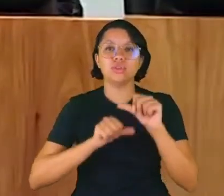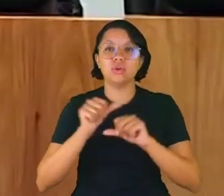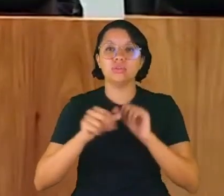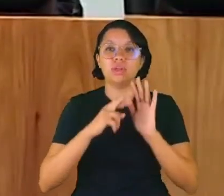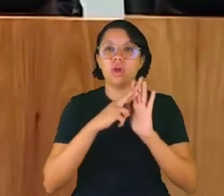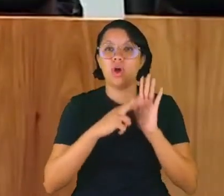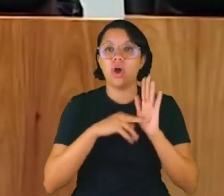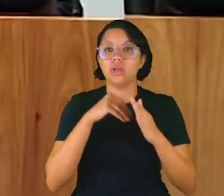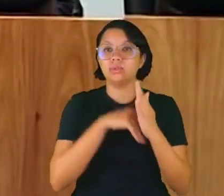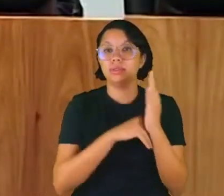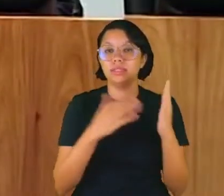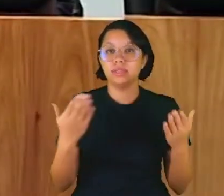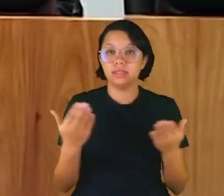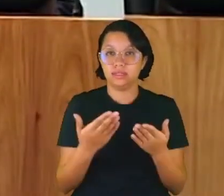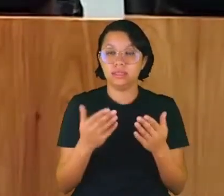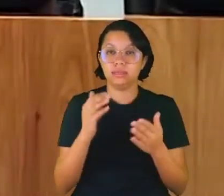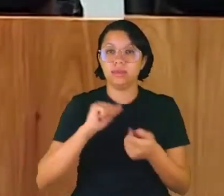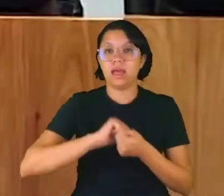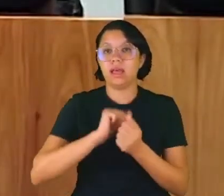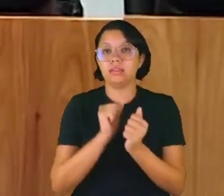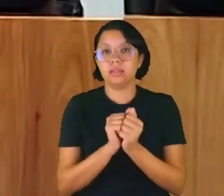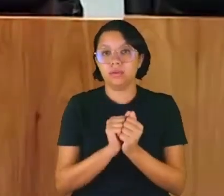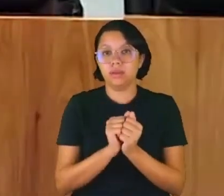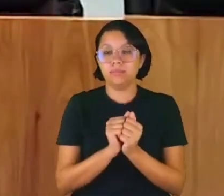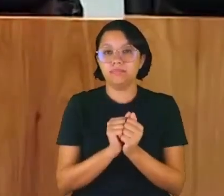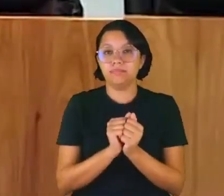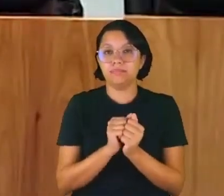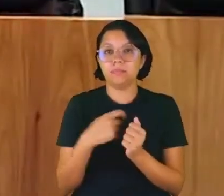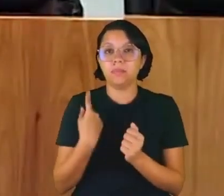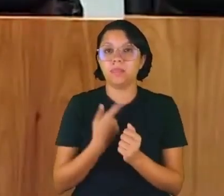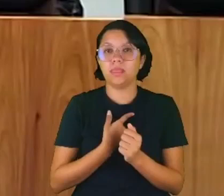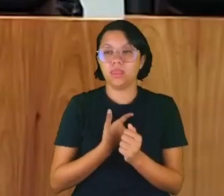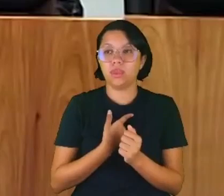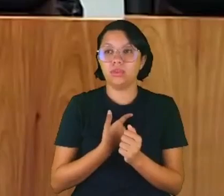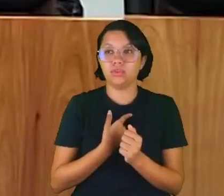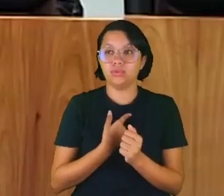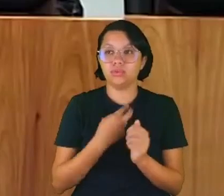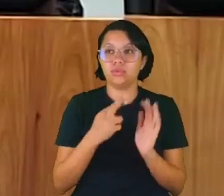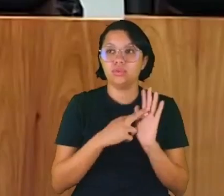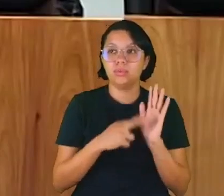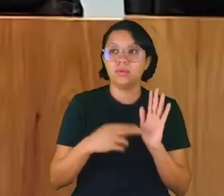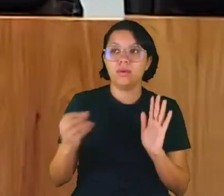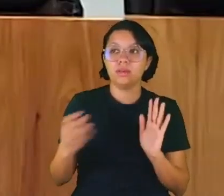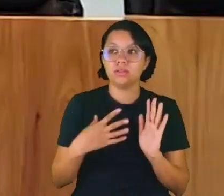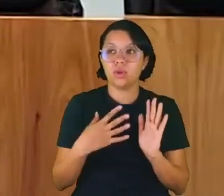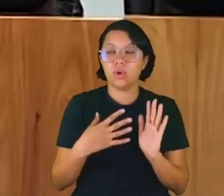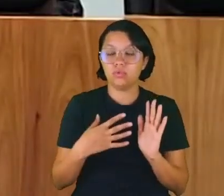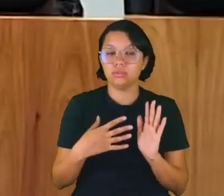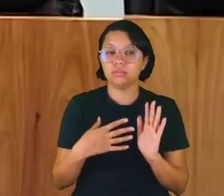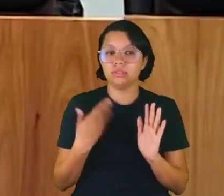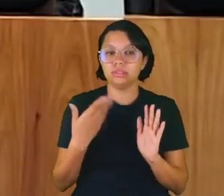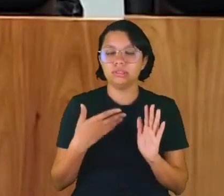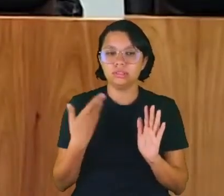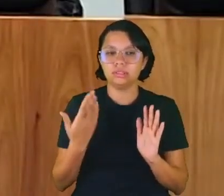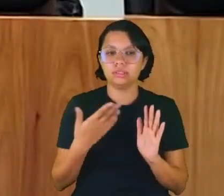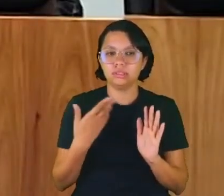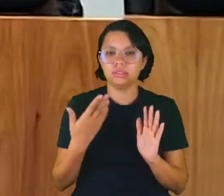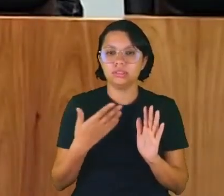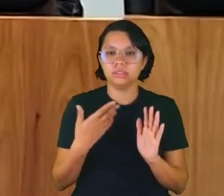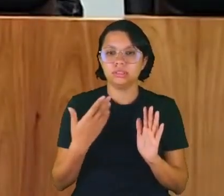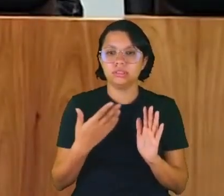do regimento interno aqui para adequar o nosso regimento às novas